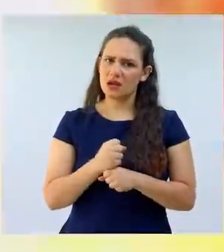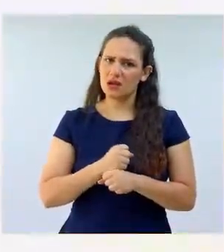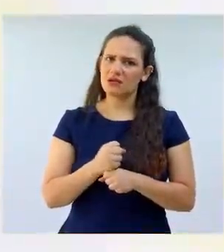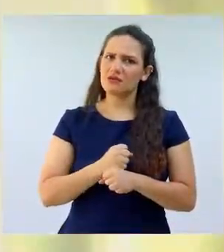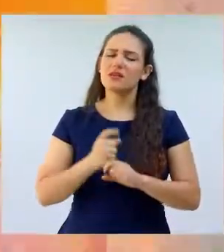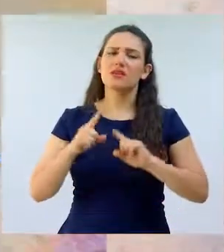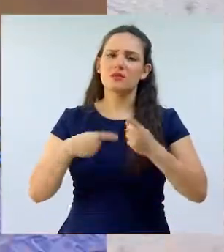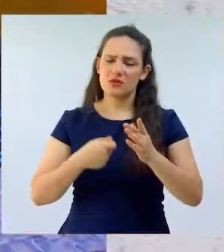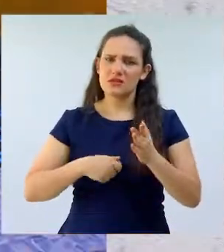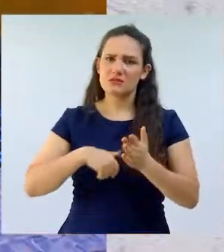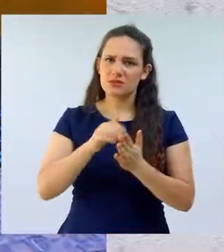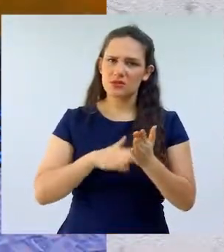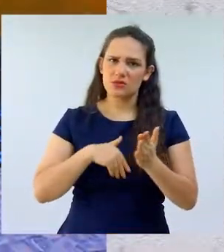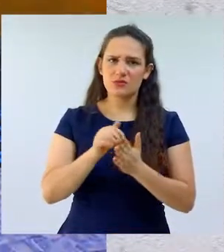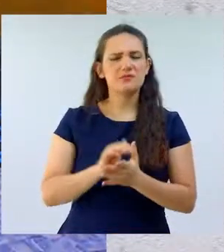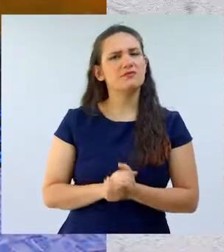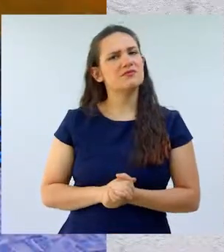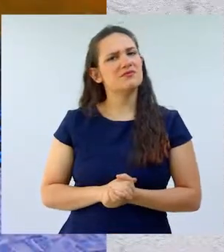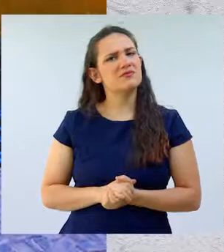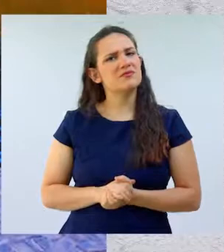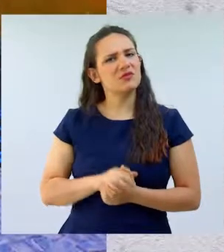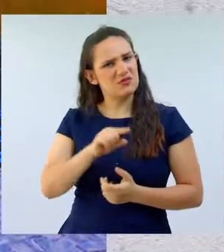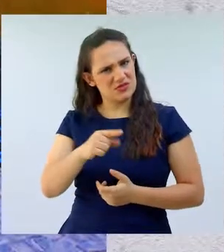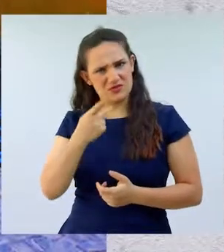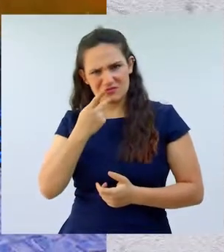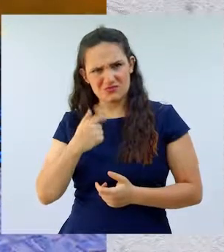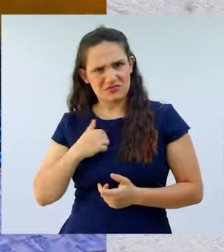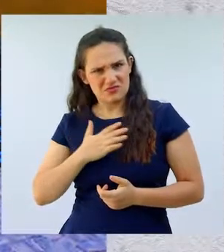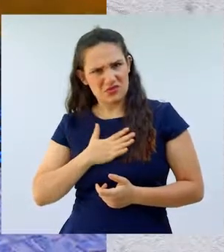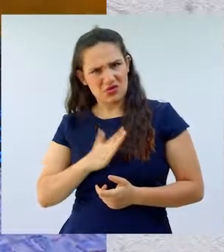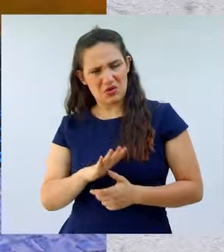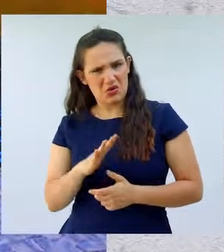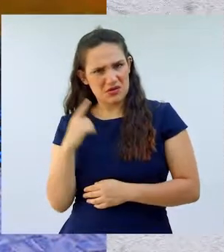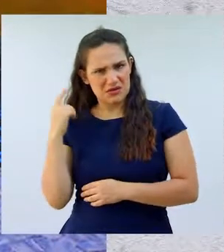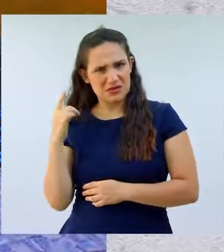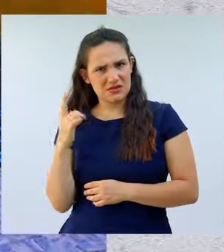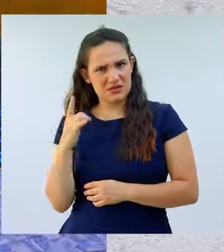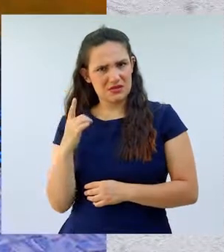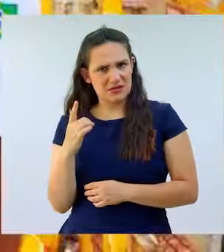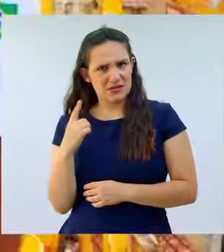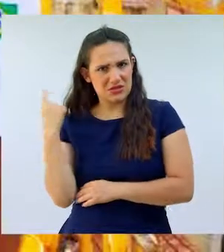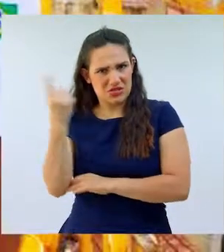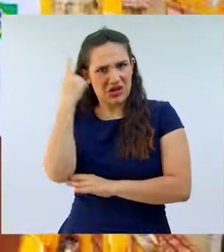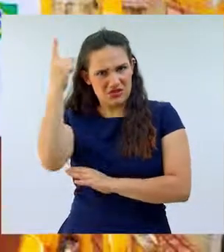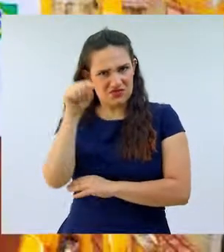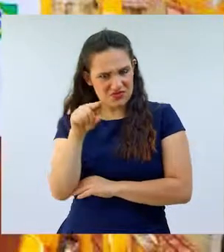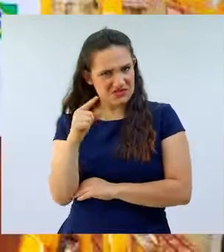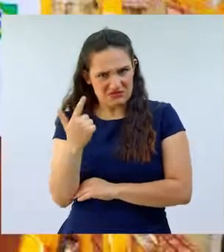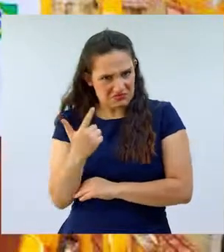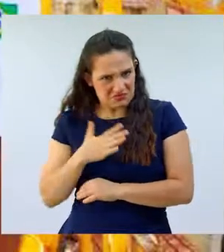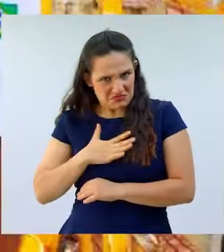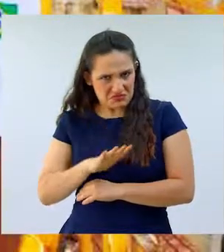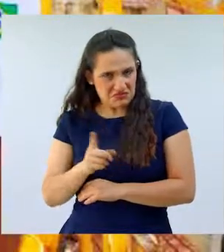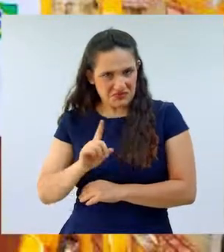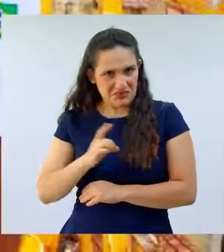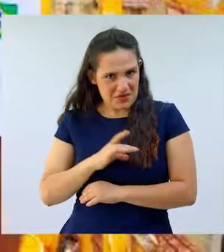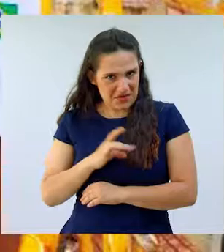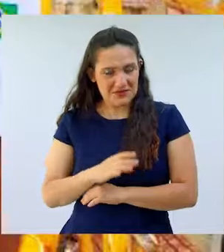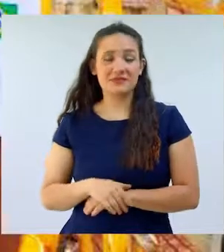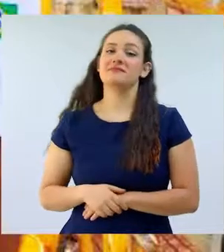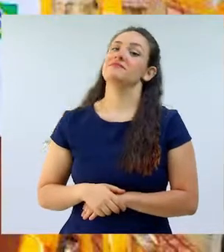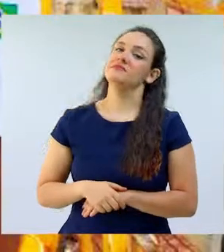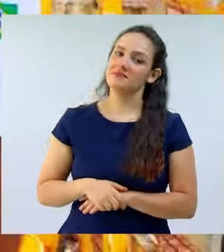que nós acompanhando. Você falou que você tem uma relação com a altura de medo, de uma certa... Não, eu não sou fã, não. É? Não, e aí